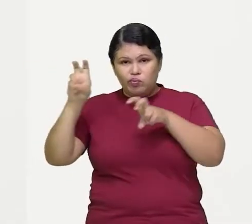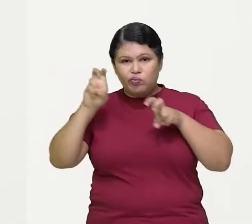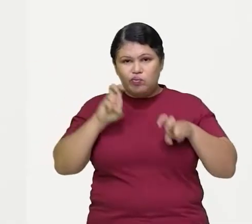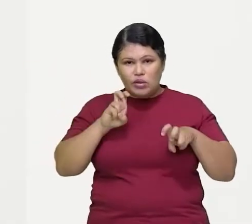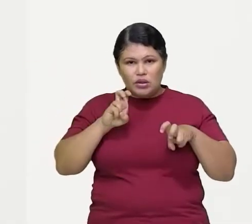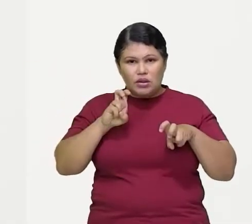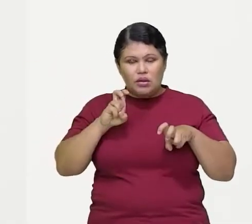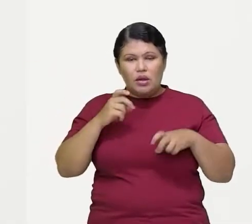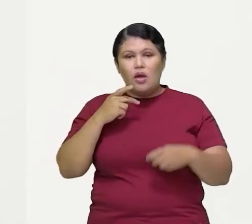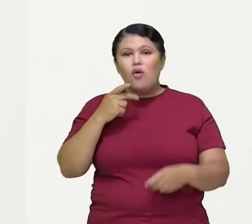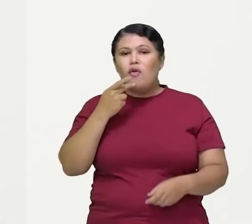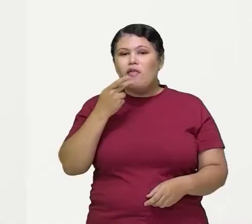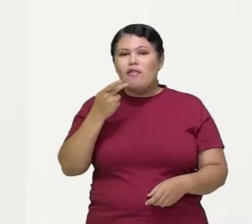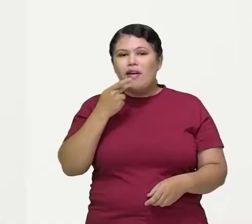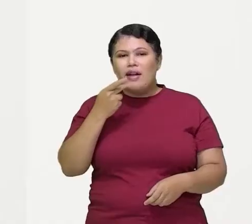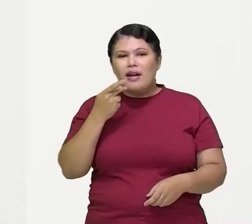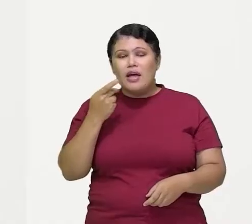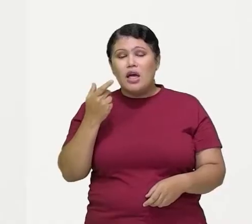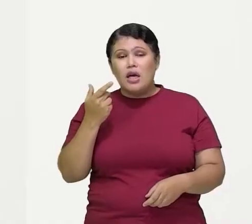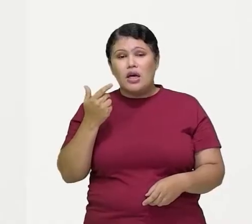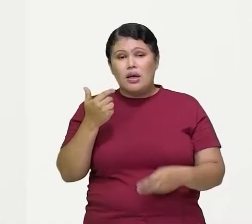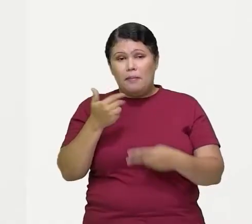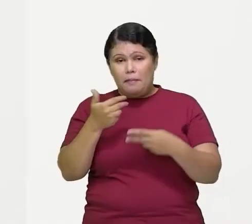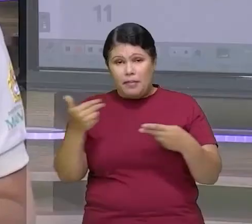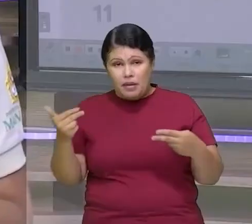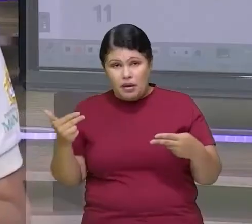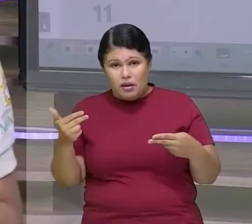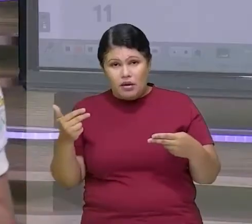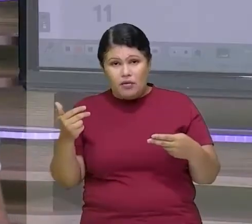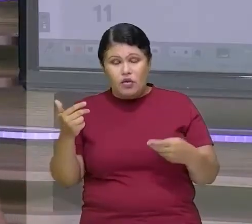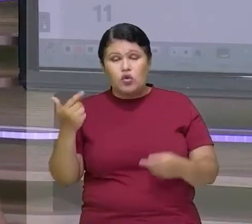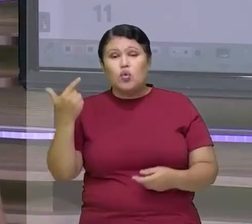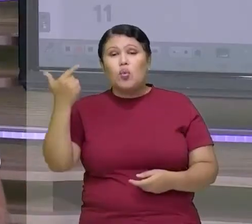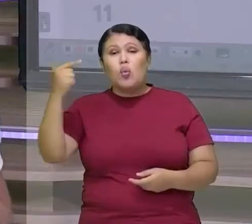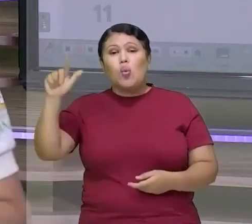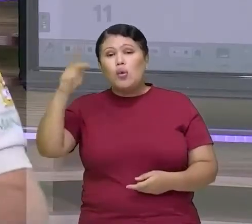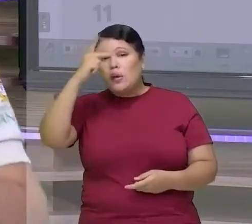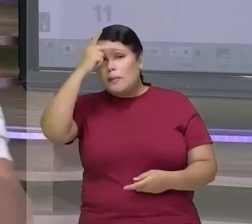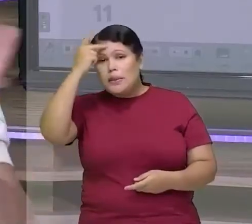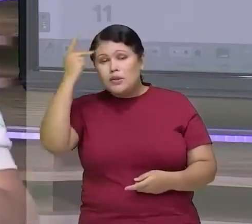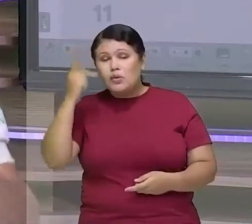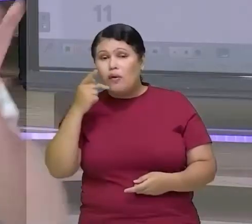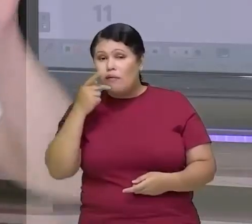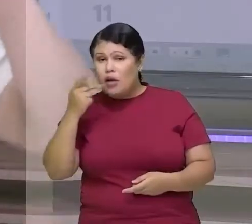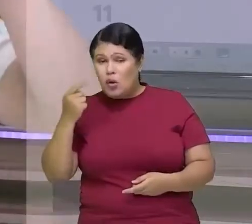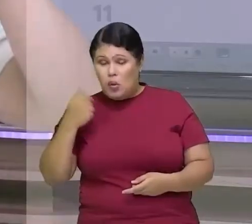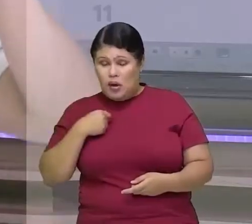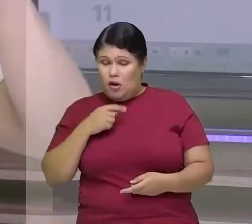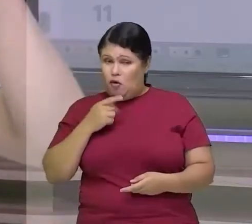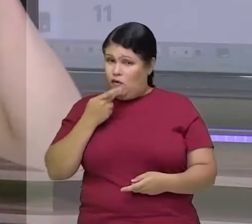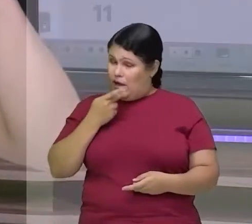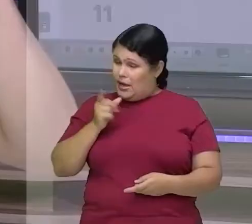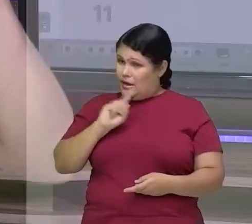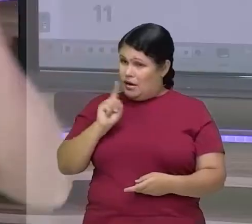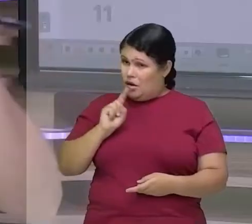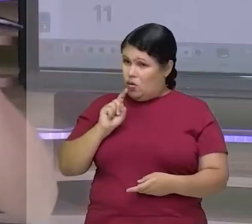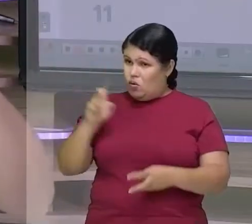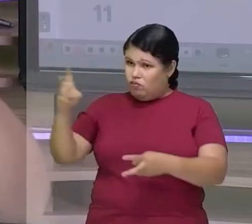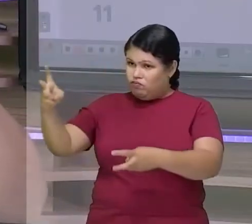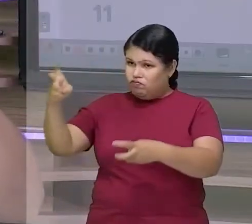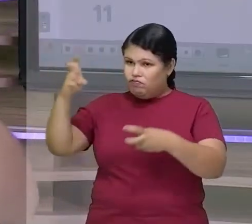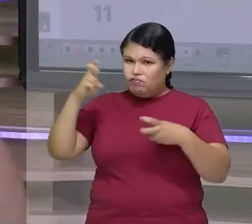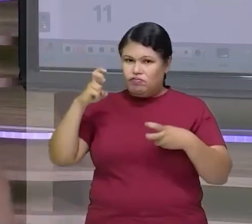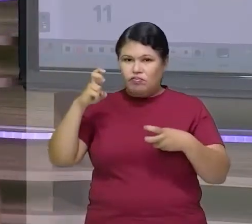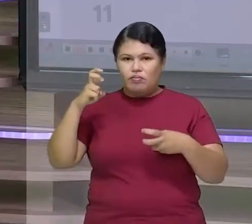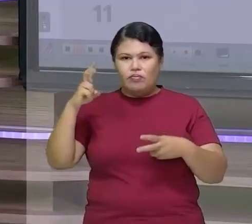eu falo algo que não, e eu me remeto a uma pessoa que disse que não fui eu uso as